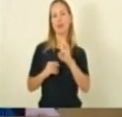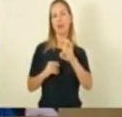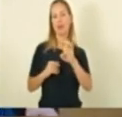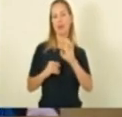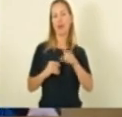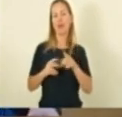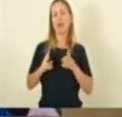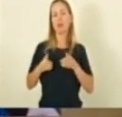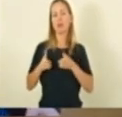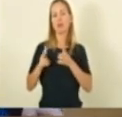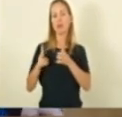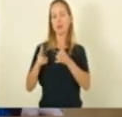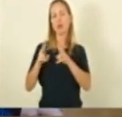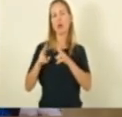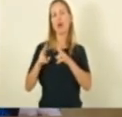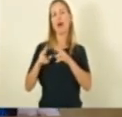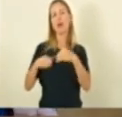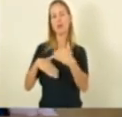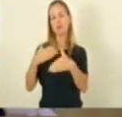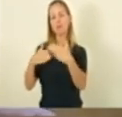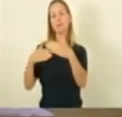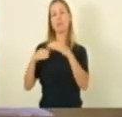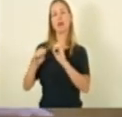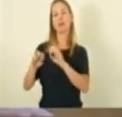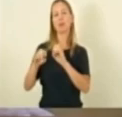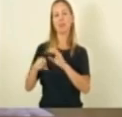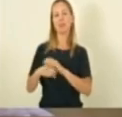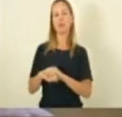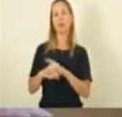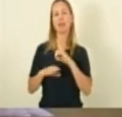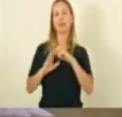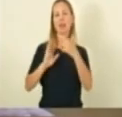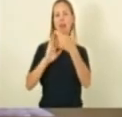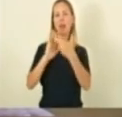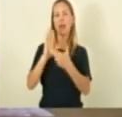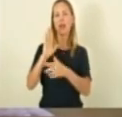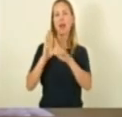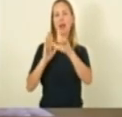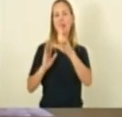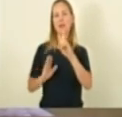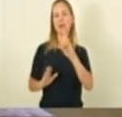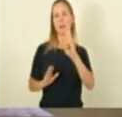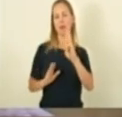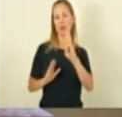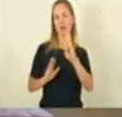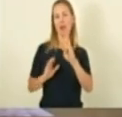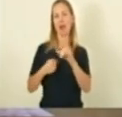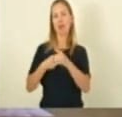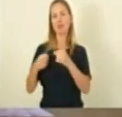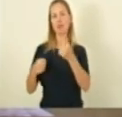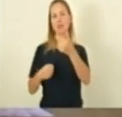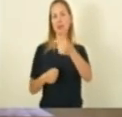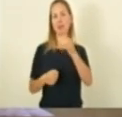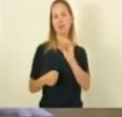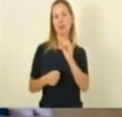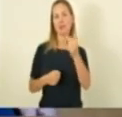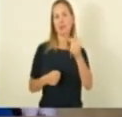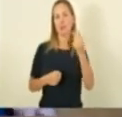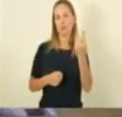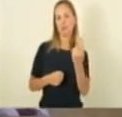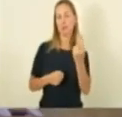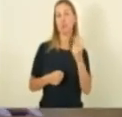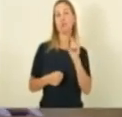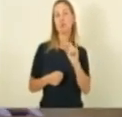e Desenvolvimento da Educação, que está regulamentado pela LDB, artigo 70 e 71, que